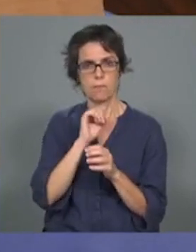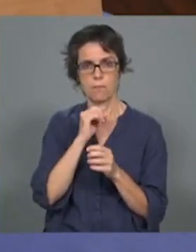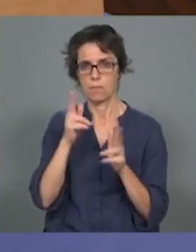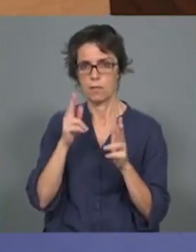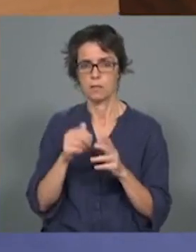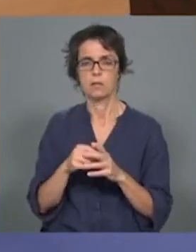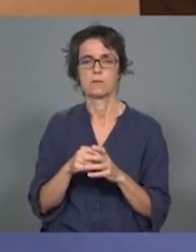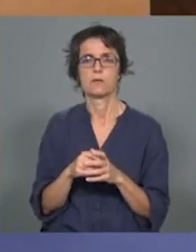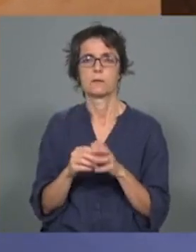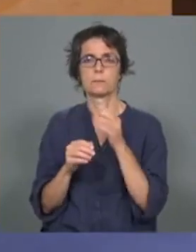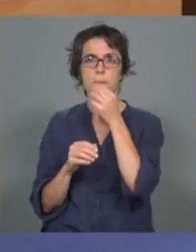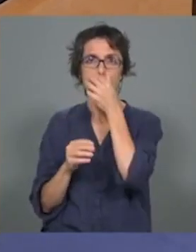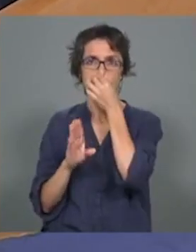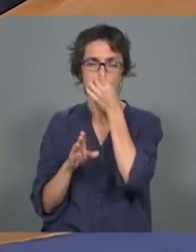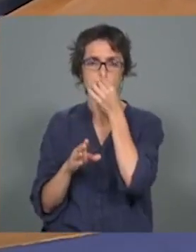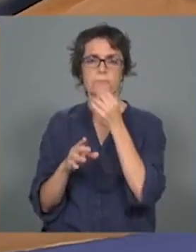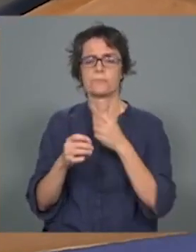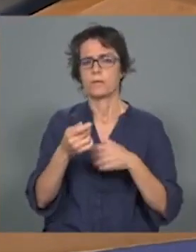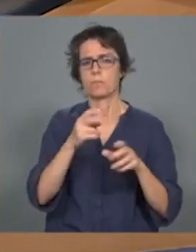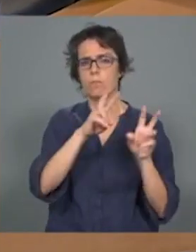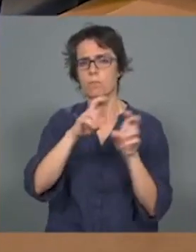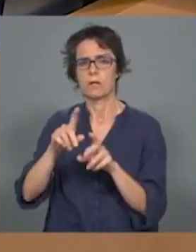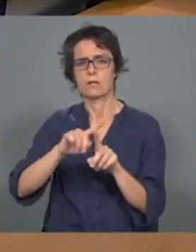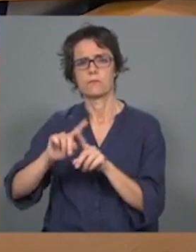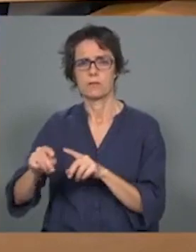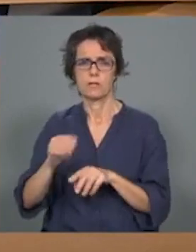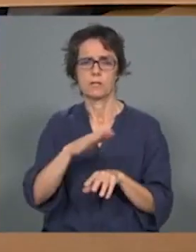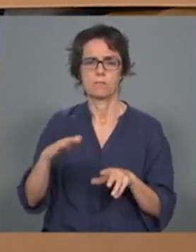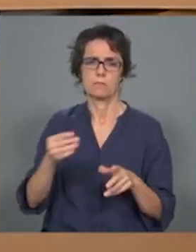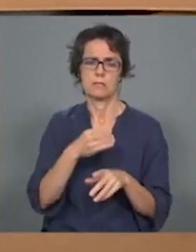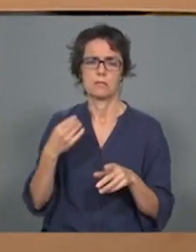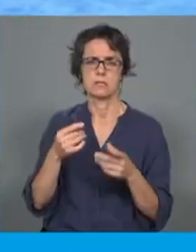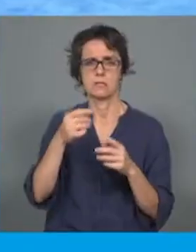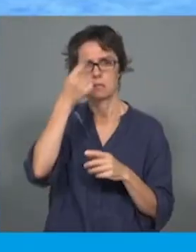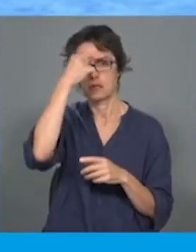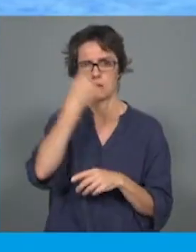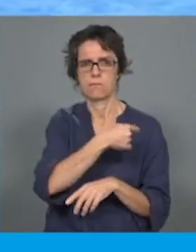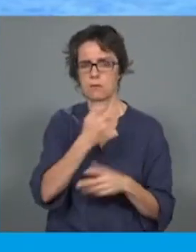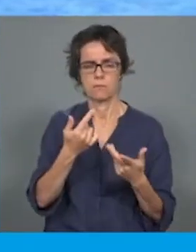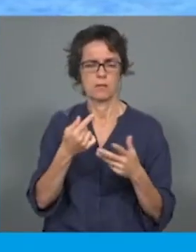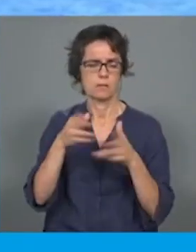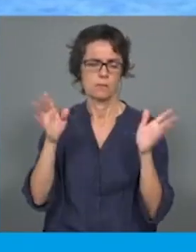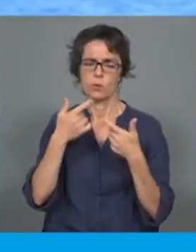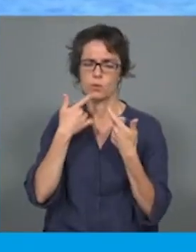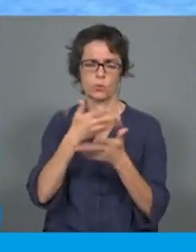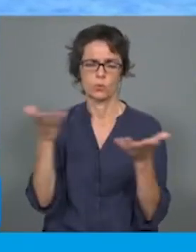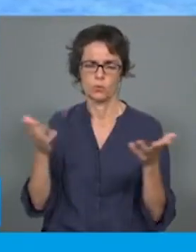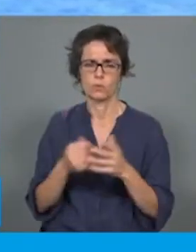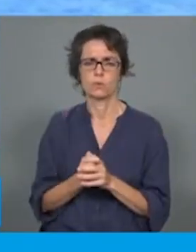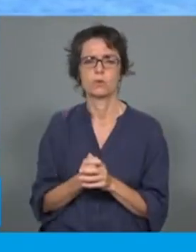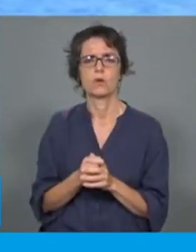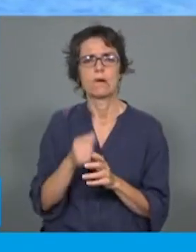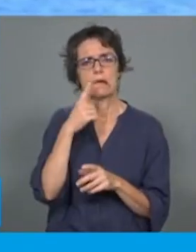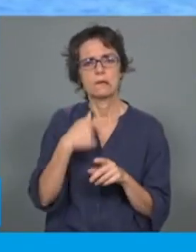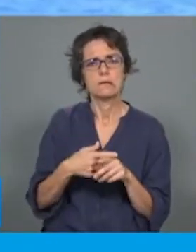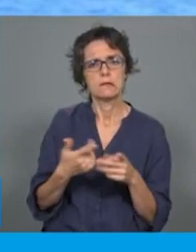muitos profissionais de saúde ligados à farmacologia, ligados à medicina, à enfermagem, mas está aberto a quem eventualmente tiver interesse